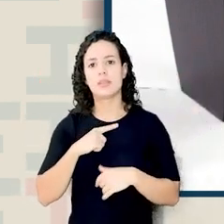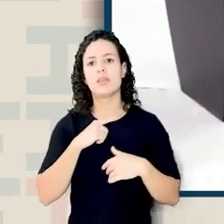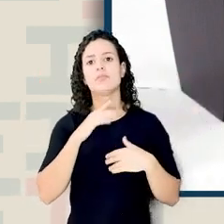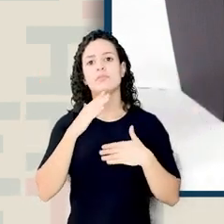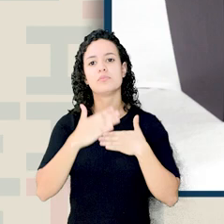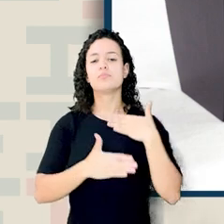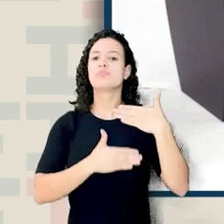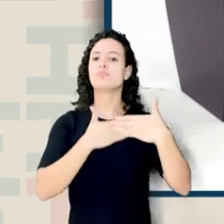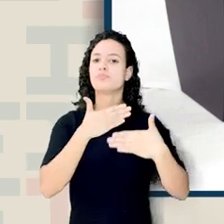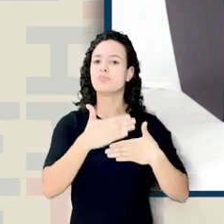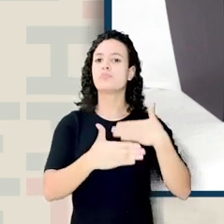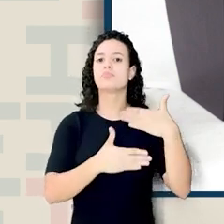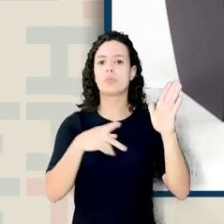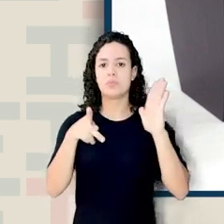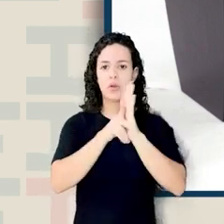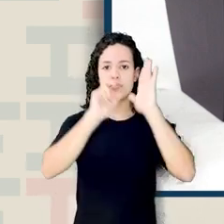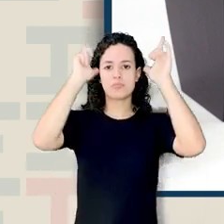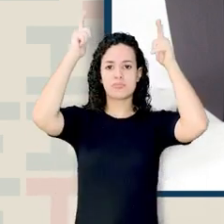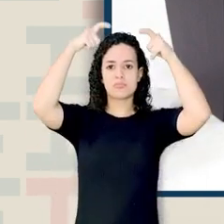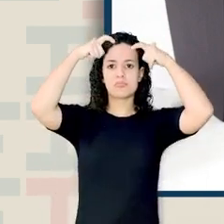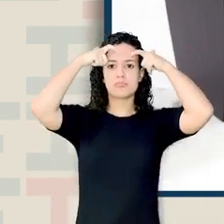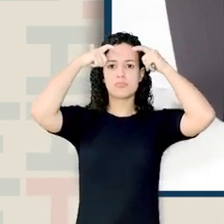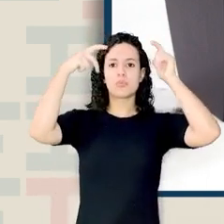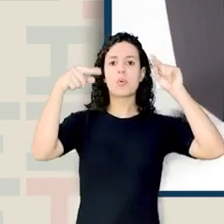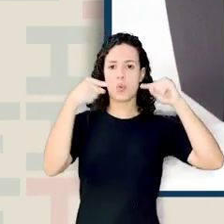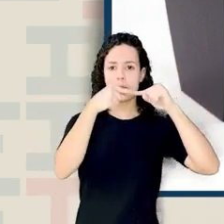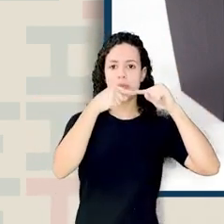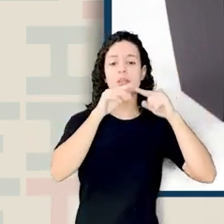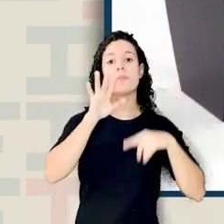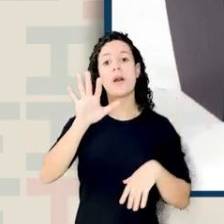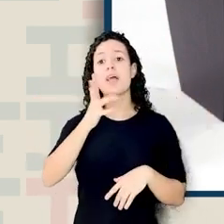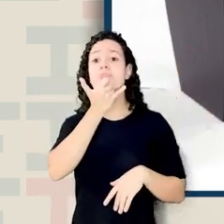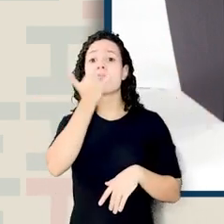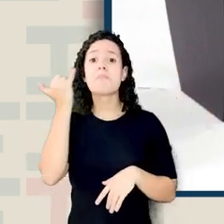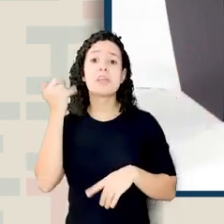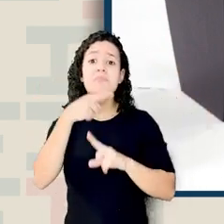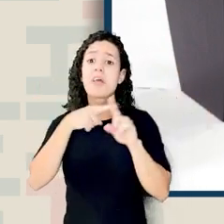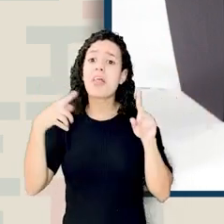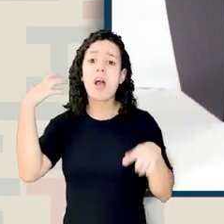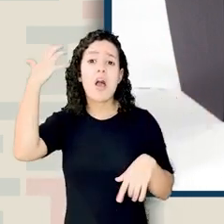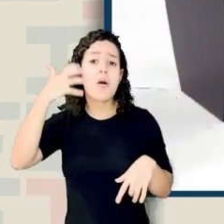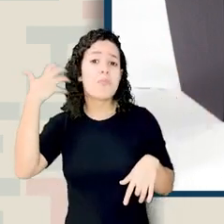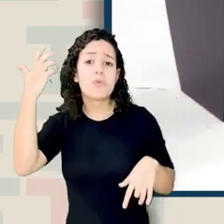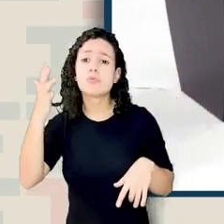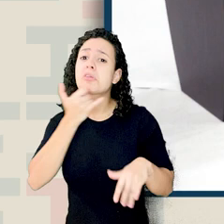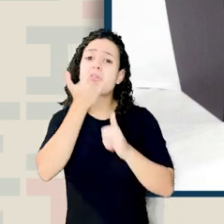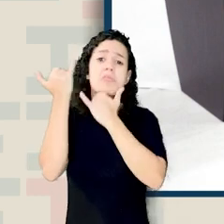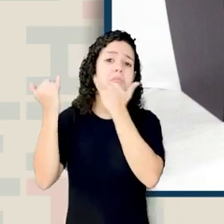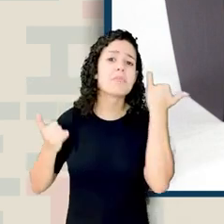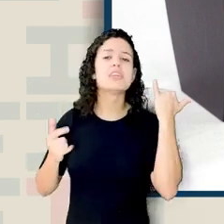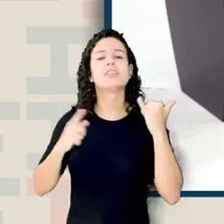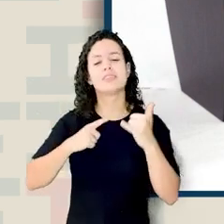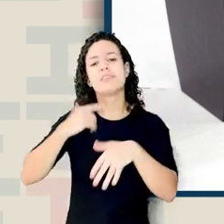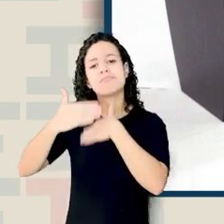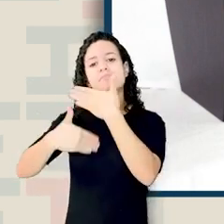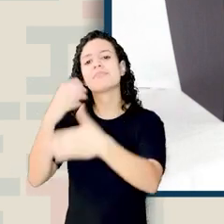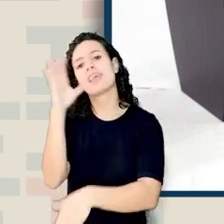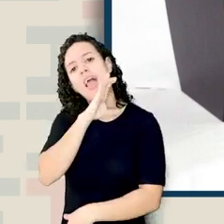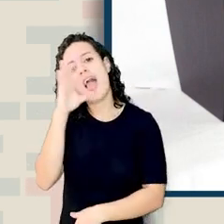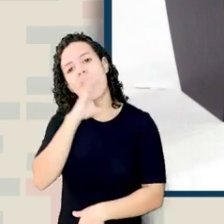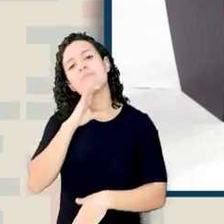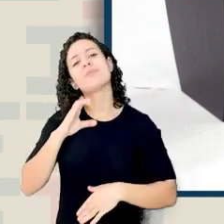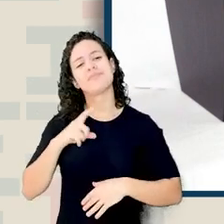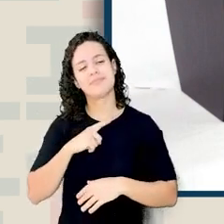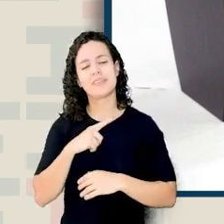andamento solene e que em determinados momentos da música, da loa, da composição, eu vou ter um andamento também